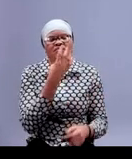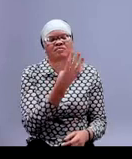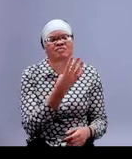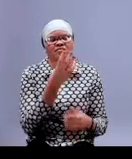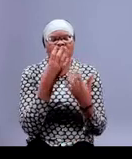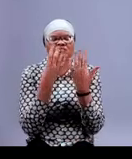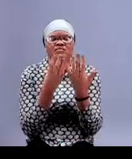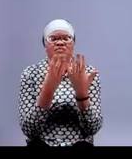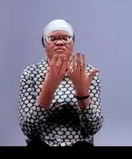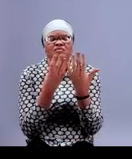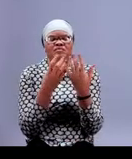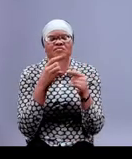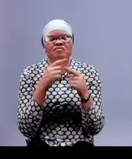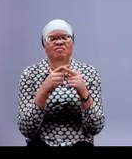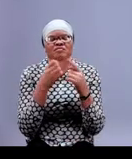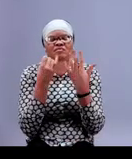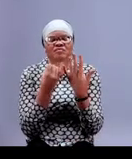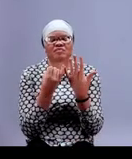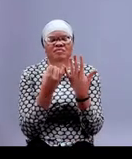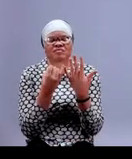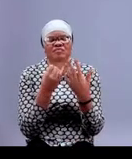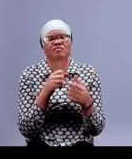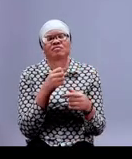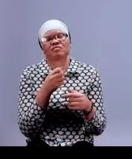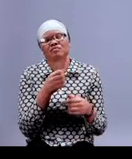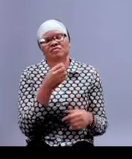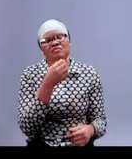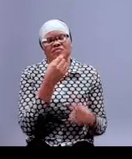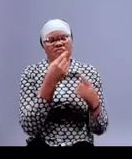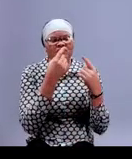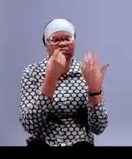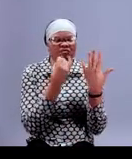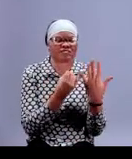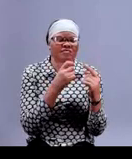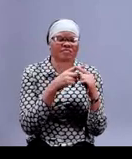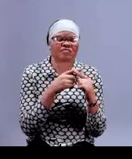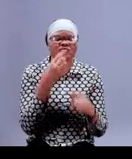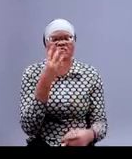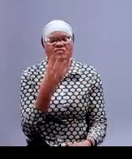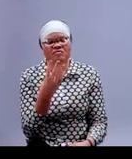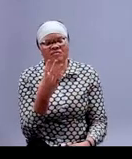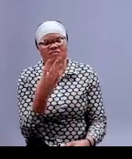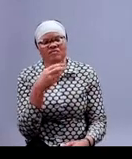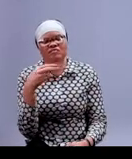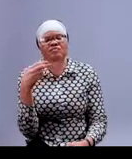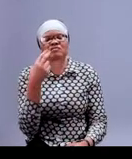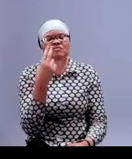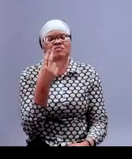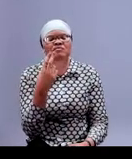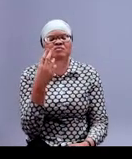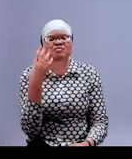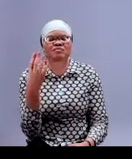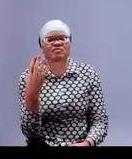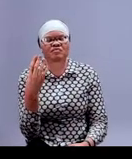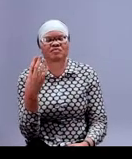6 6 x 9 iG 54 vai 5 6 x 4